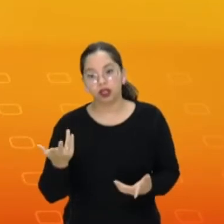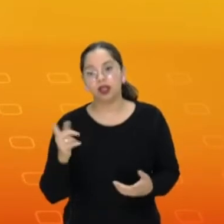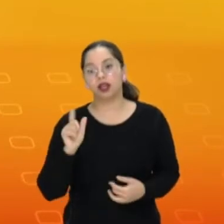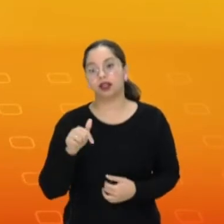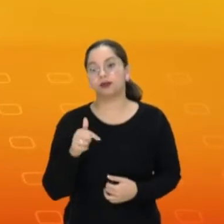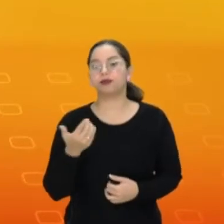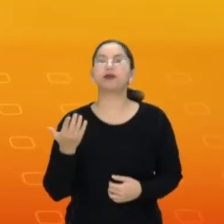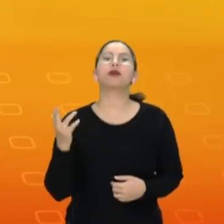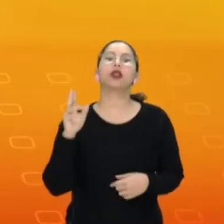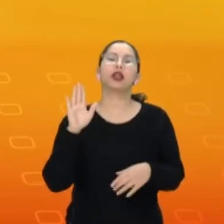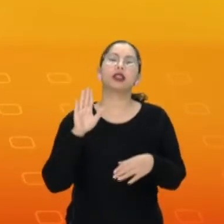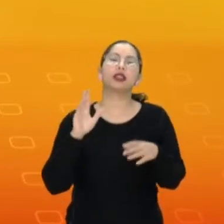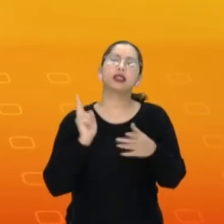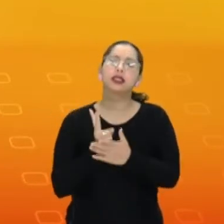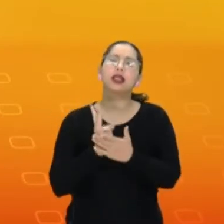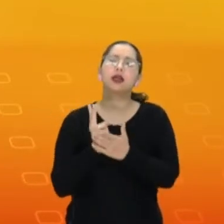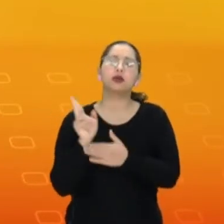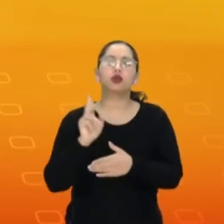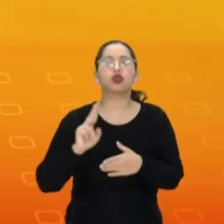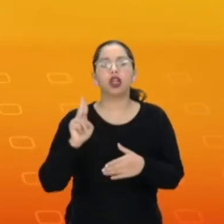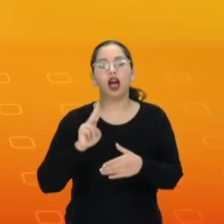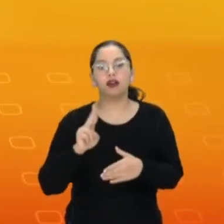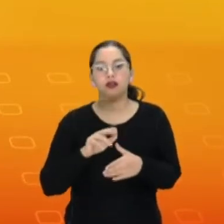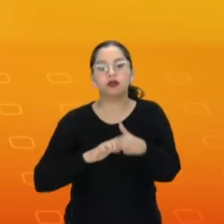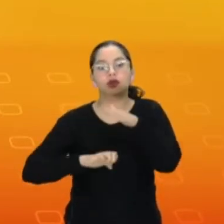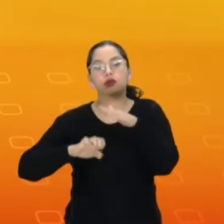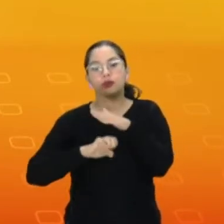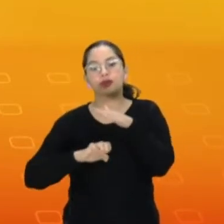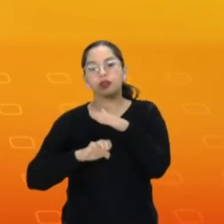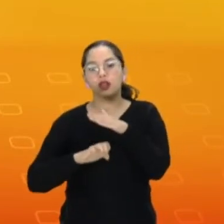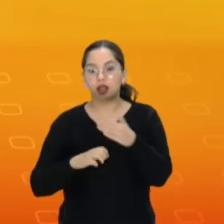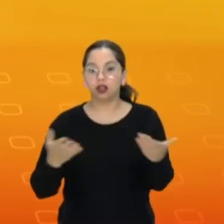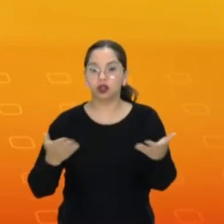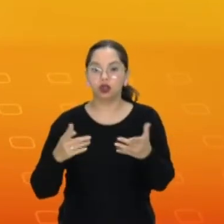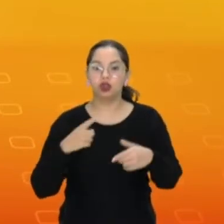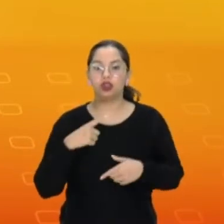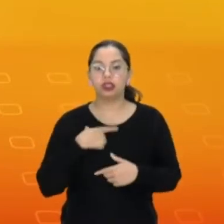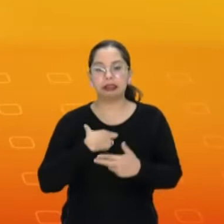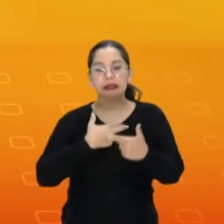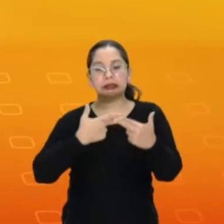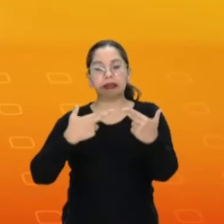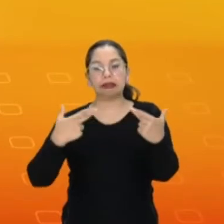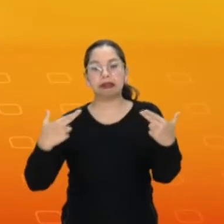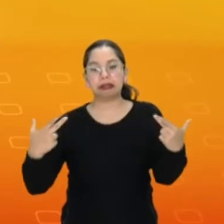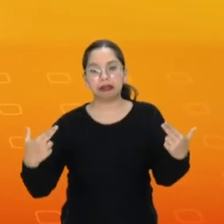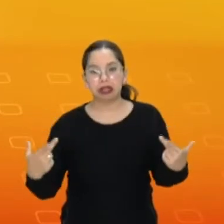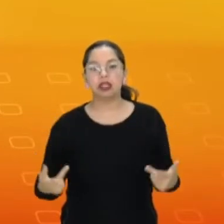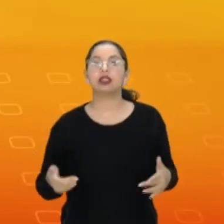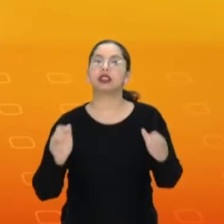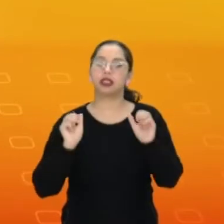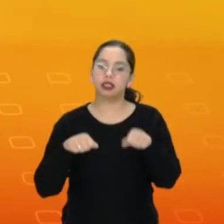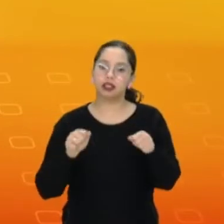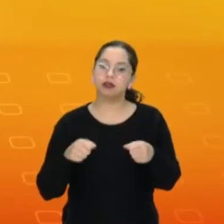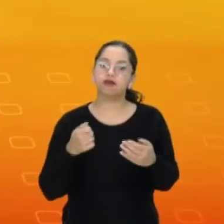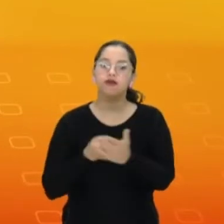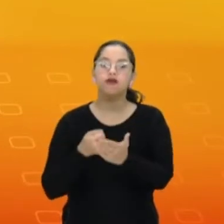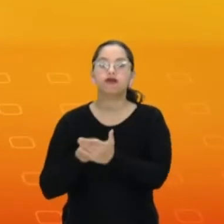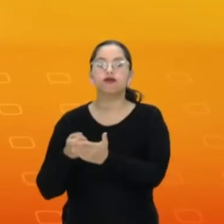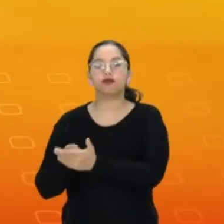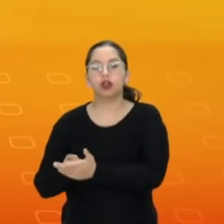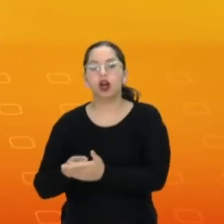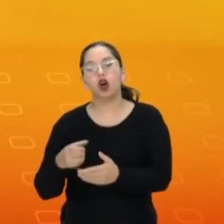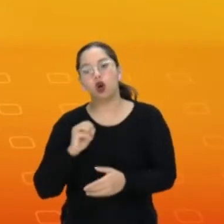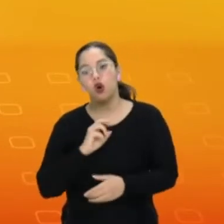ambientes das empresas é ele passa a ter vários modelos para ver se contratados na nuvem uma plataforma de infraestrutura e